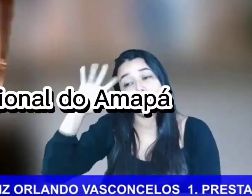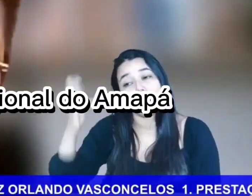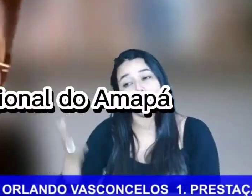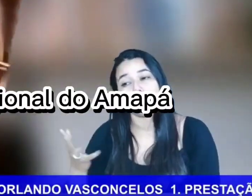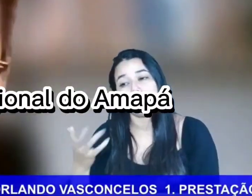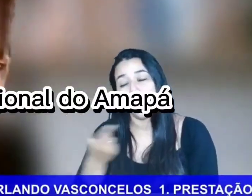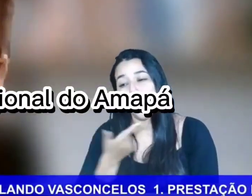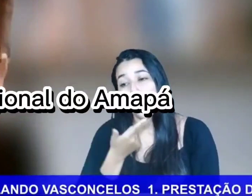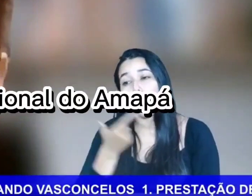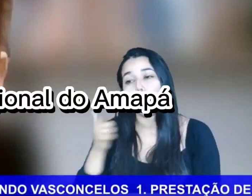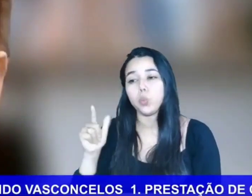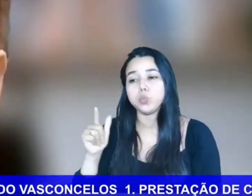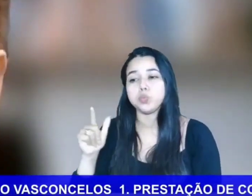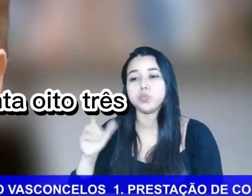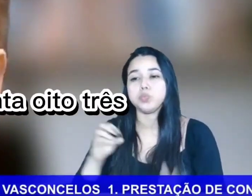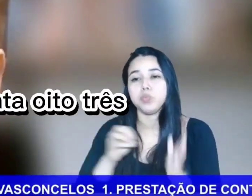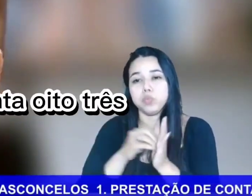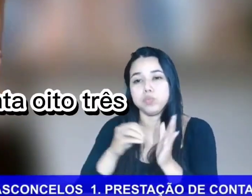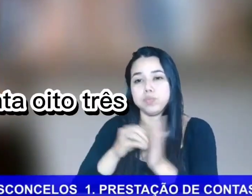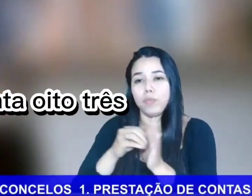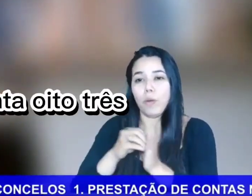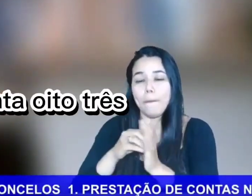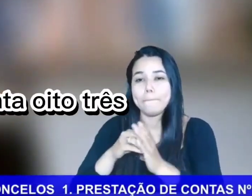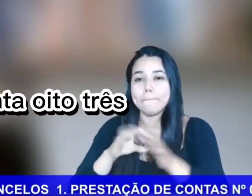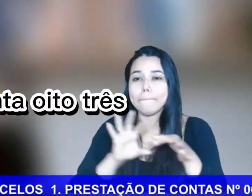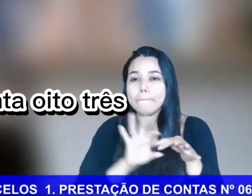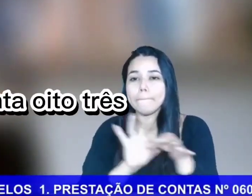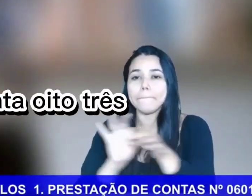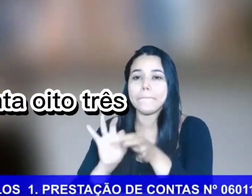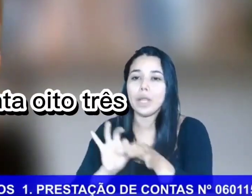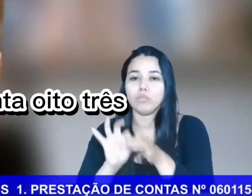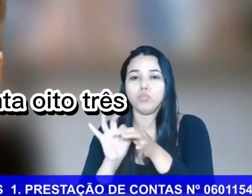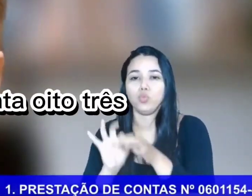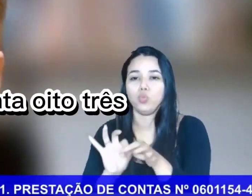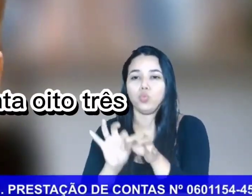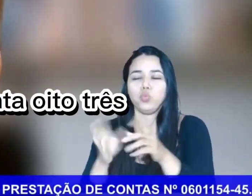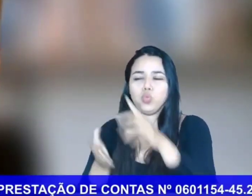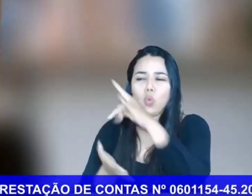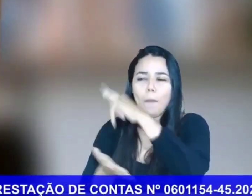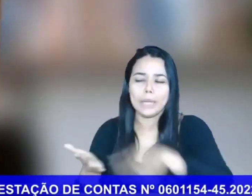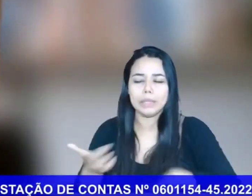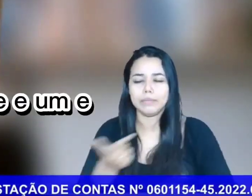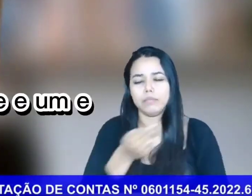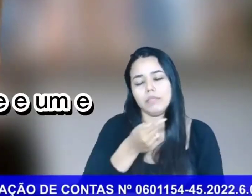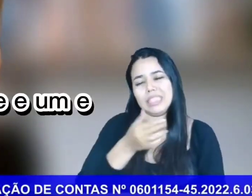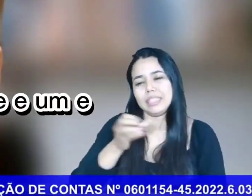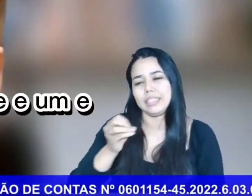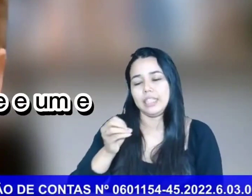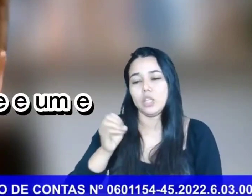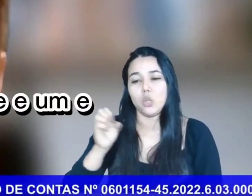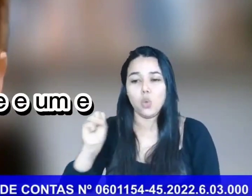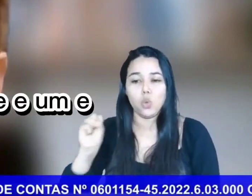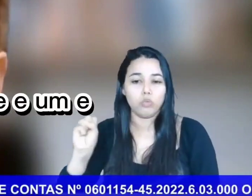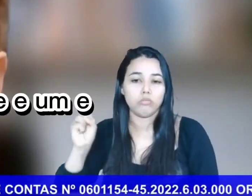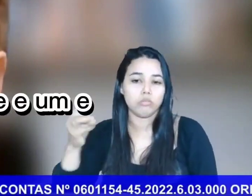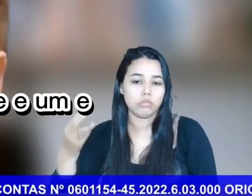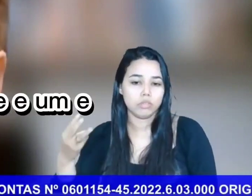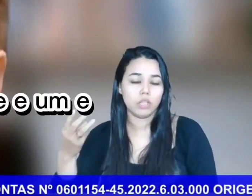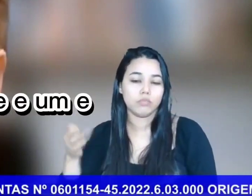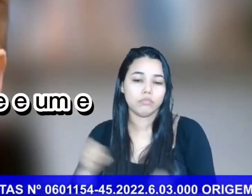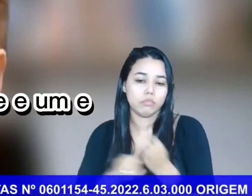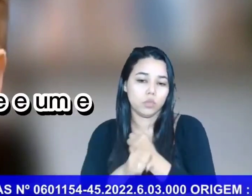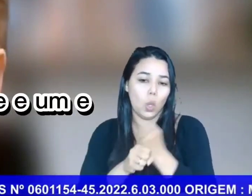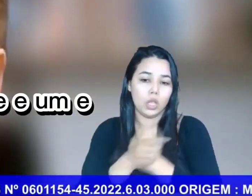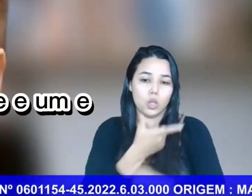egrégio Tribunal Regional do Amapá, no acórdão de número 7083 Ainda em vídeo do chamada ano Dr. de Lucas.